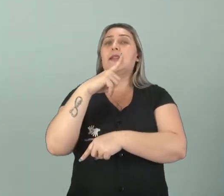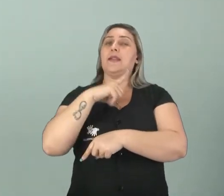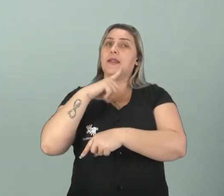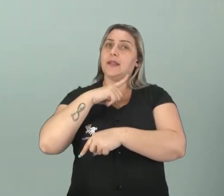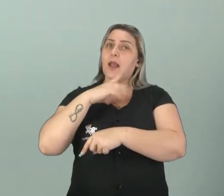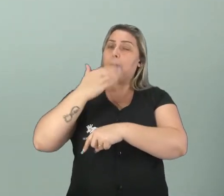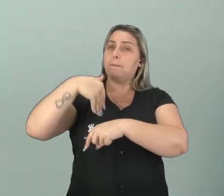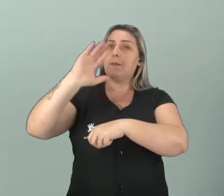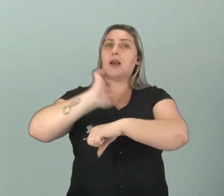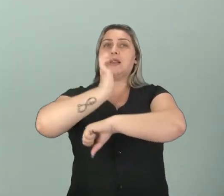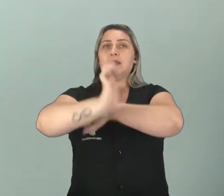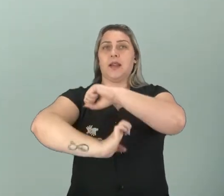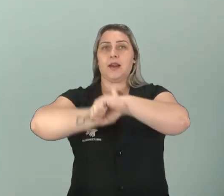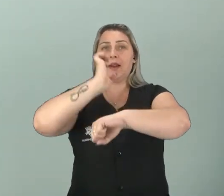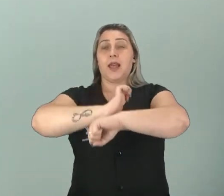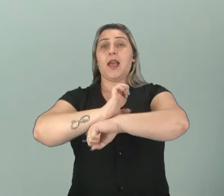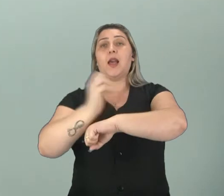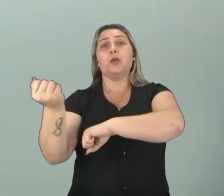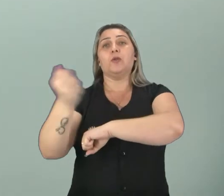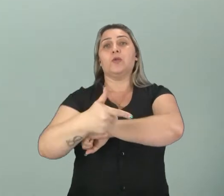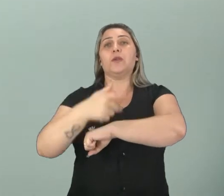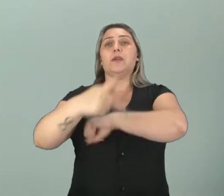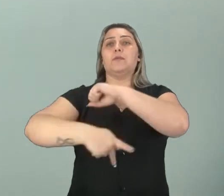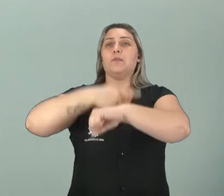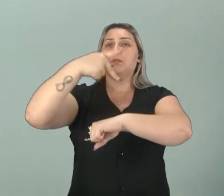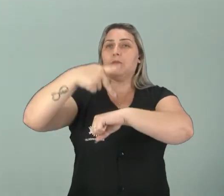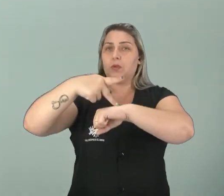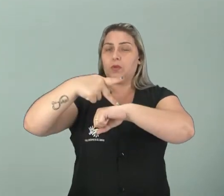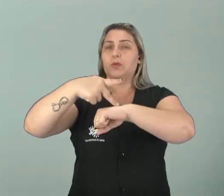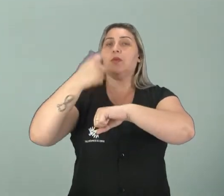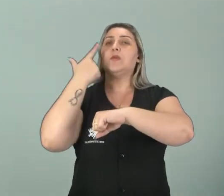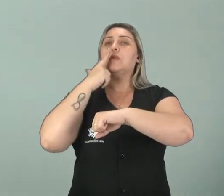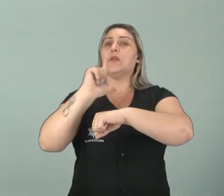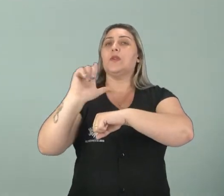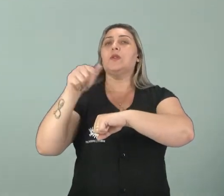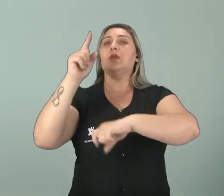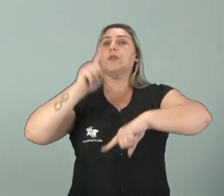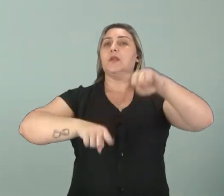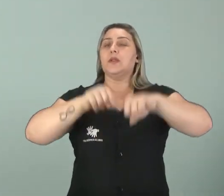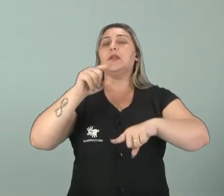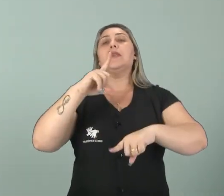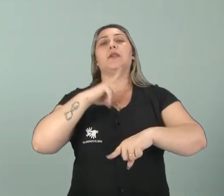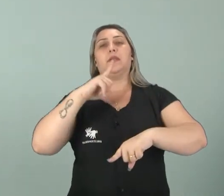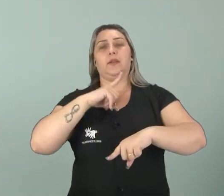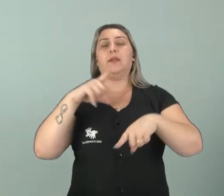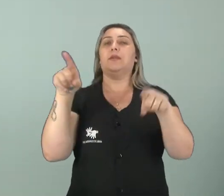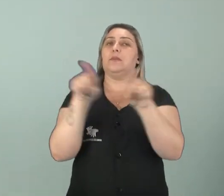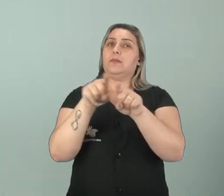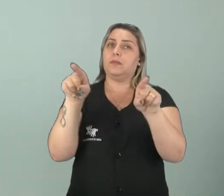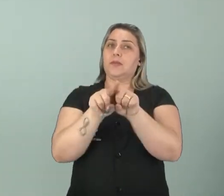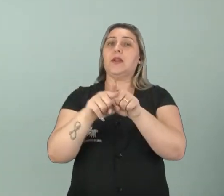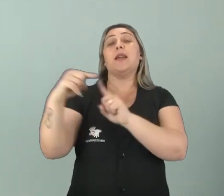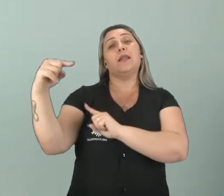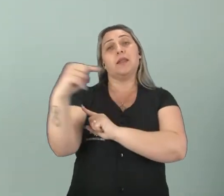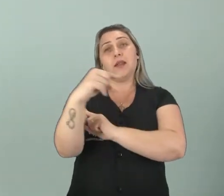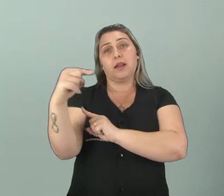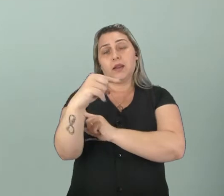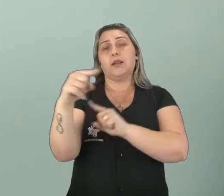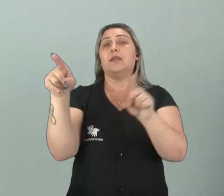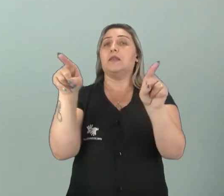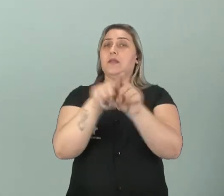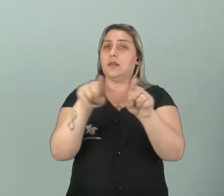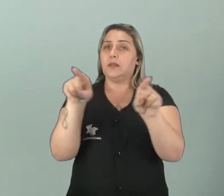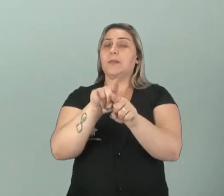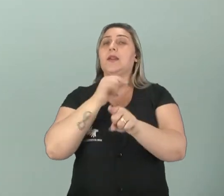ele tem excesso de elétrons, ou seja, digamos que ele ganhou o elétron de um outro corpo, então ele vai ter excesso também, e como a carga do elétron é negativa, ele vai